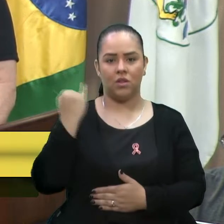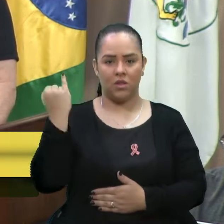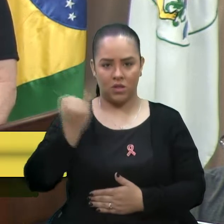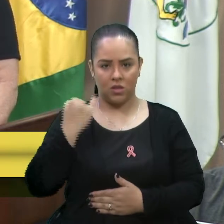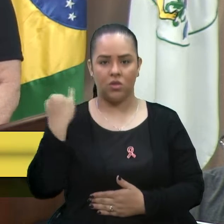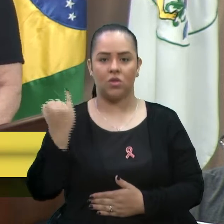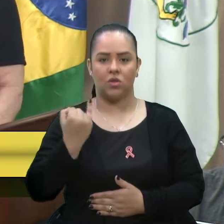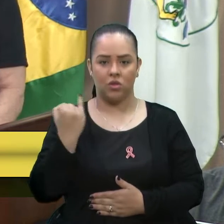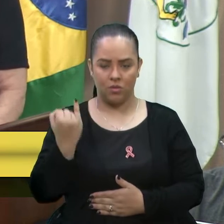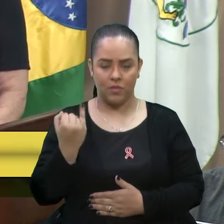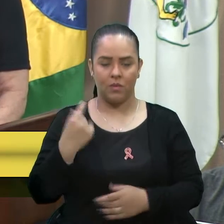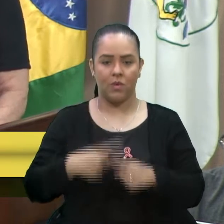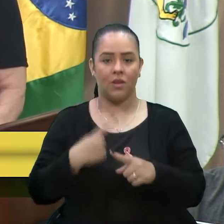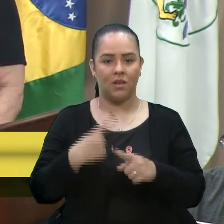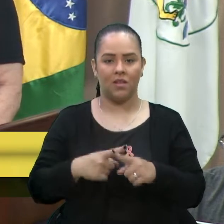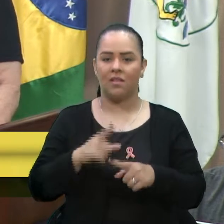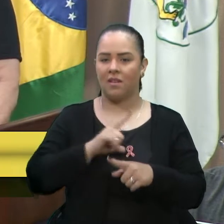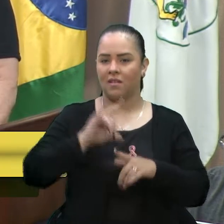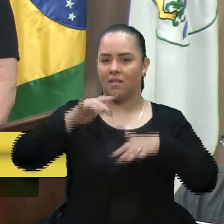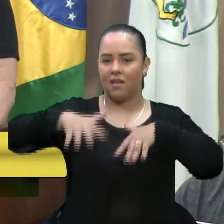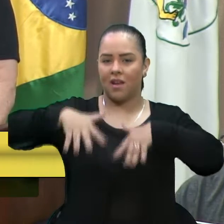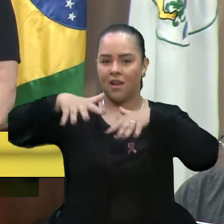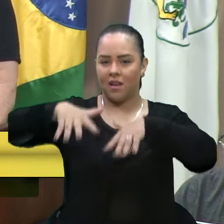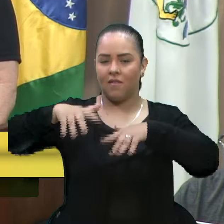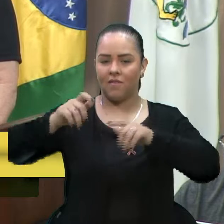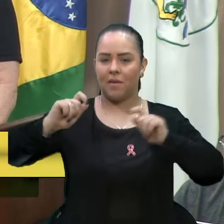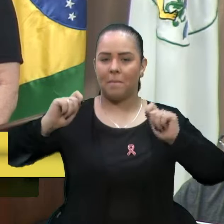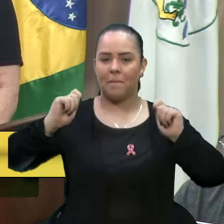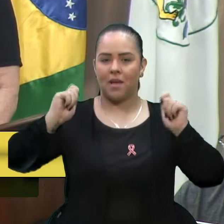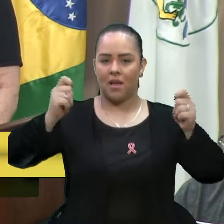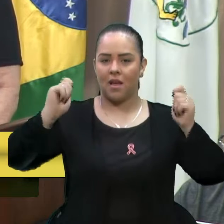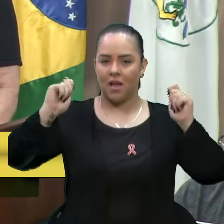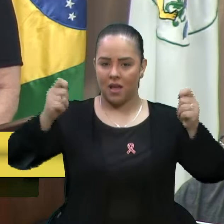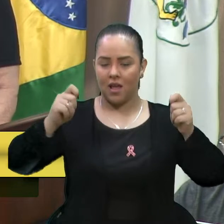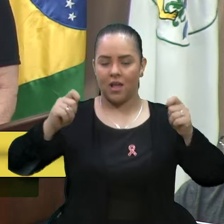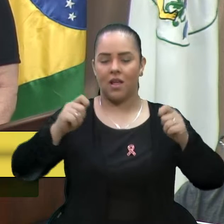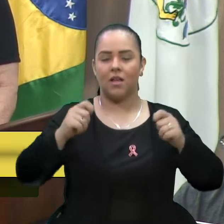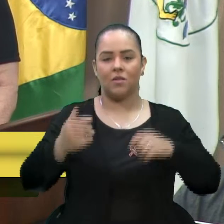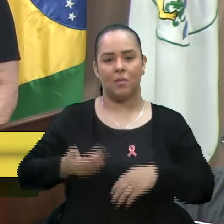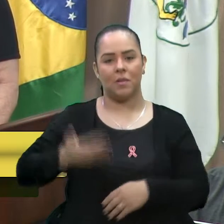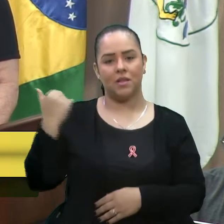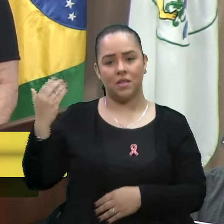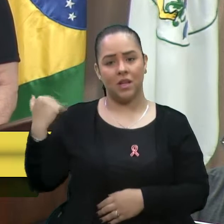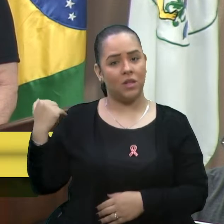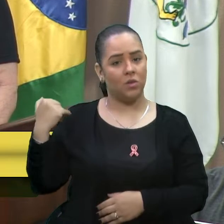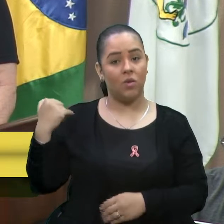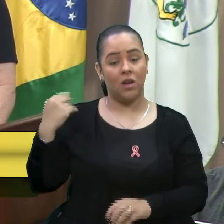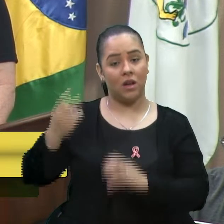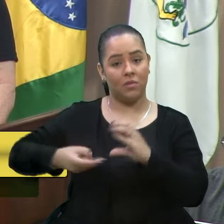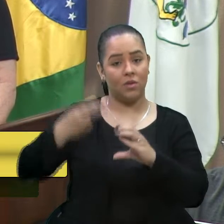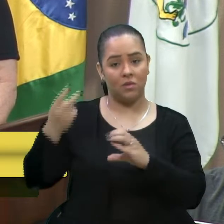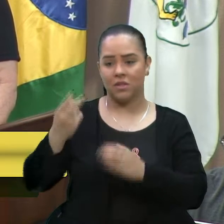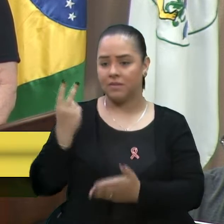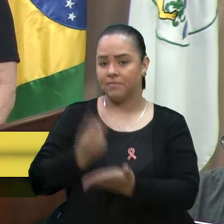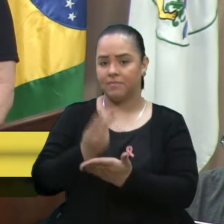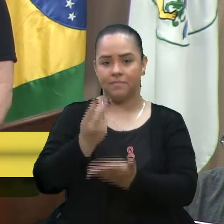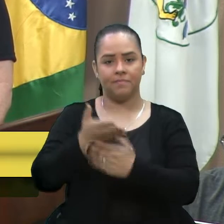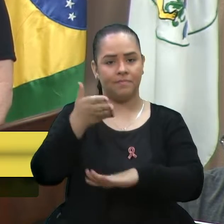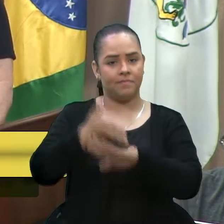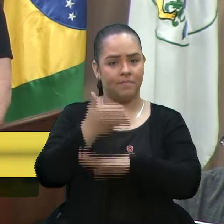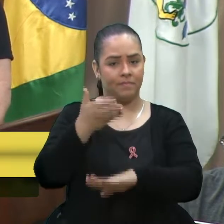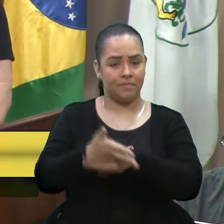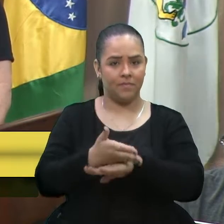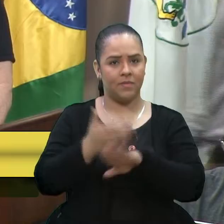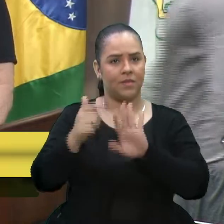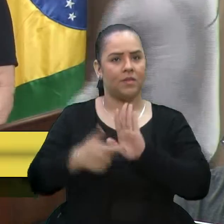80, até as lutas pela não terceirização, a Câmara sempre esteve presente e